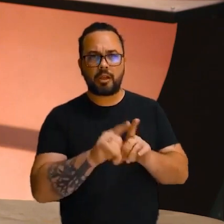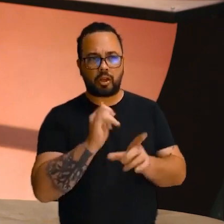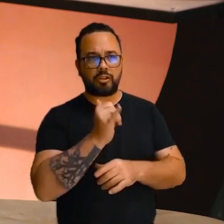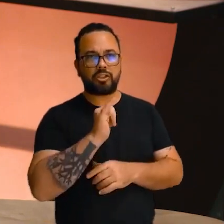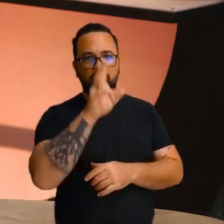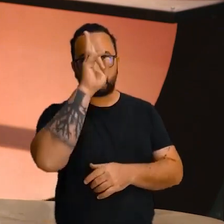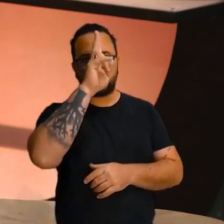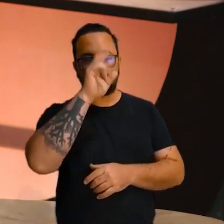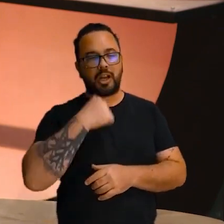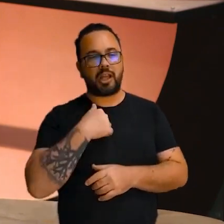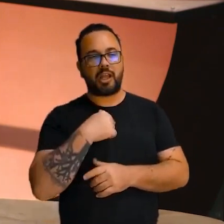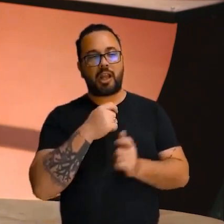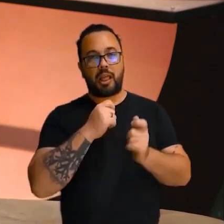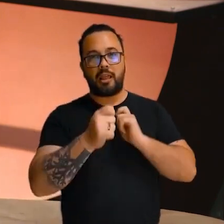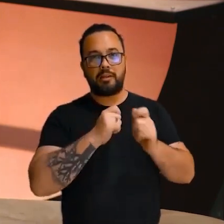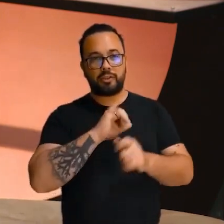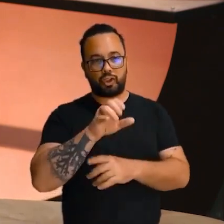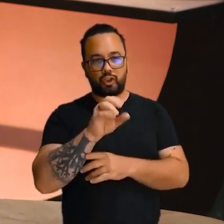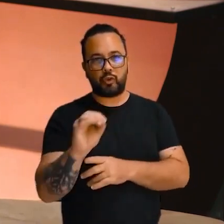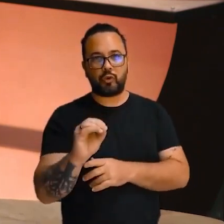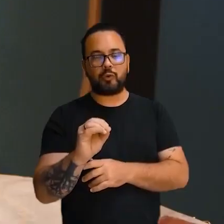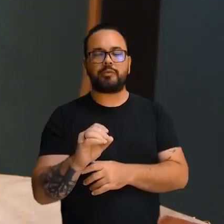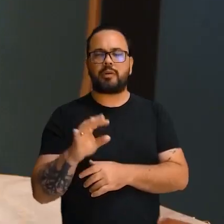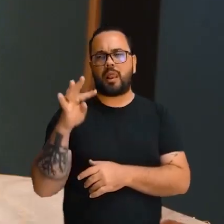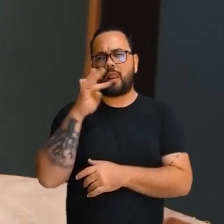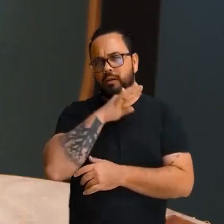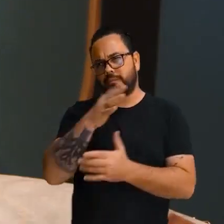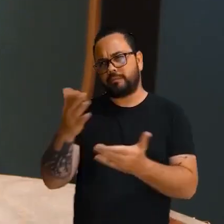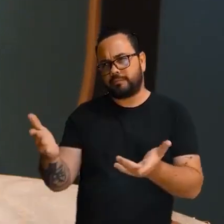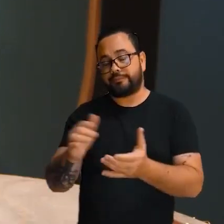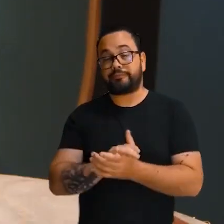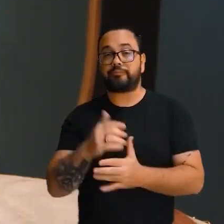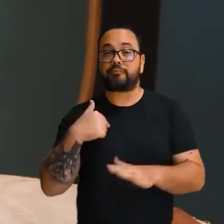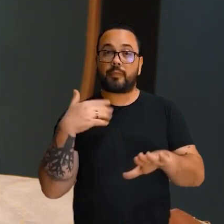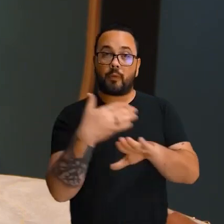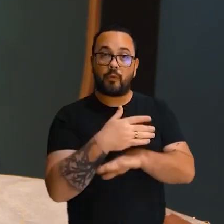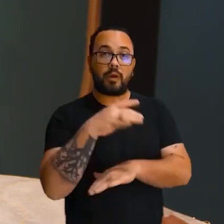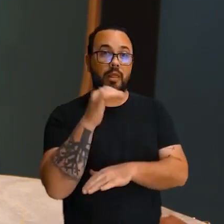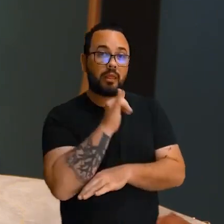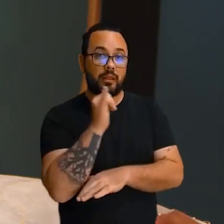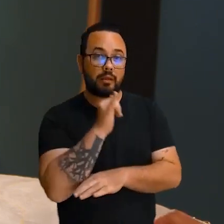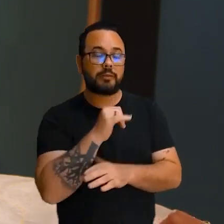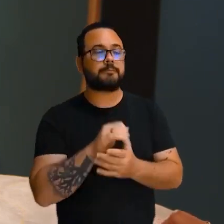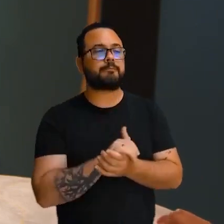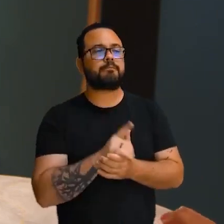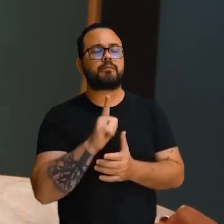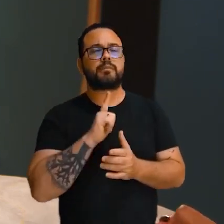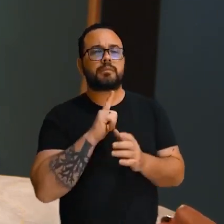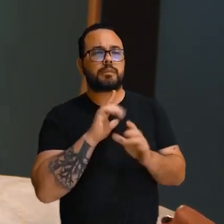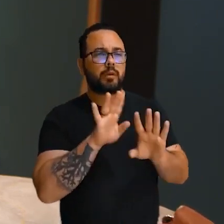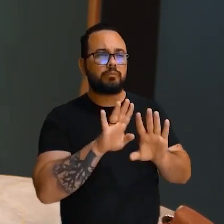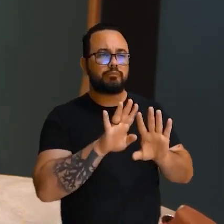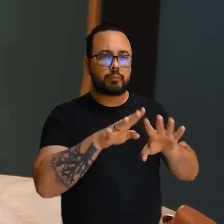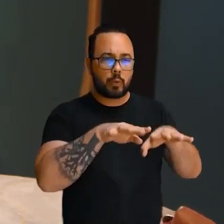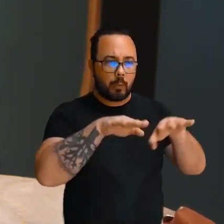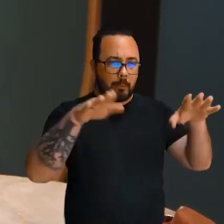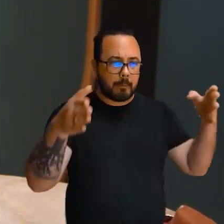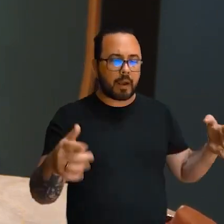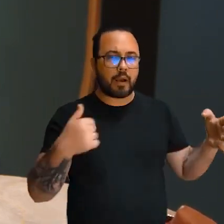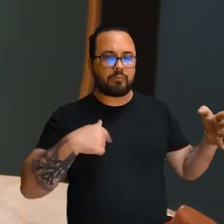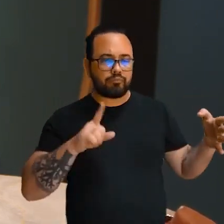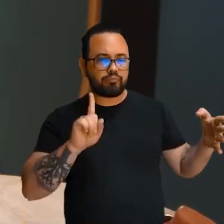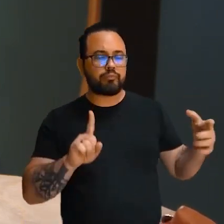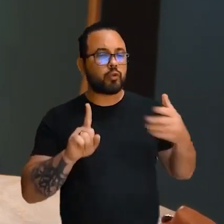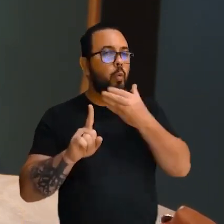pro Jô Soares na minha entrevista? Claro. Eu fui pra Itália e na coxia do festival tava o Tom Emanuel, que é um cara que eu